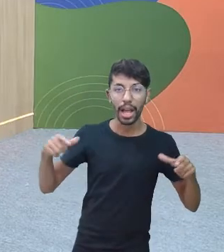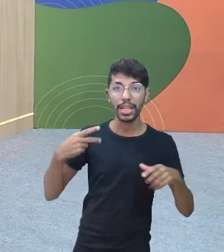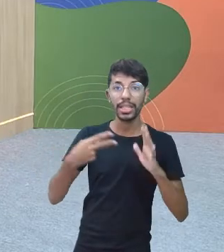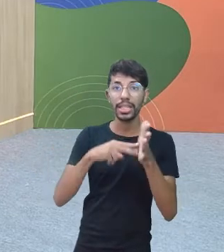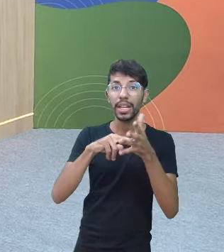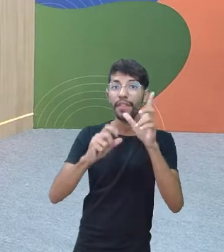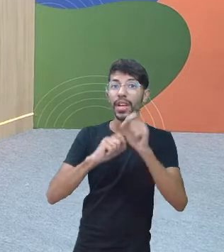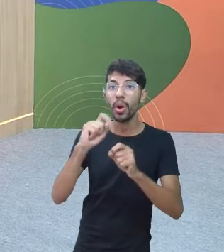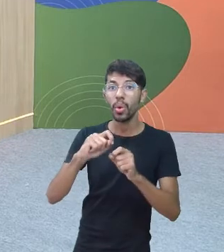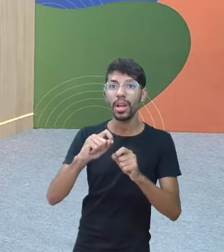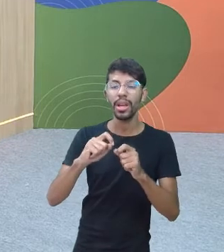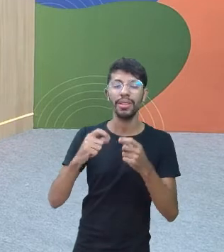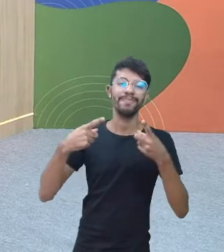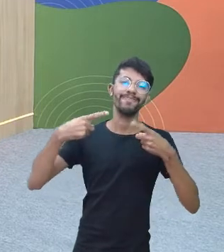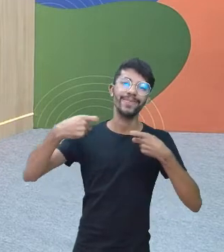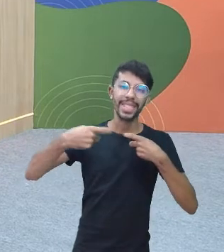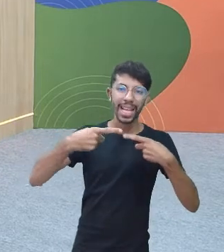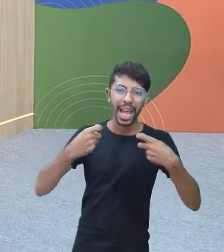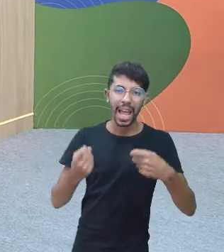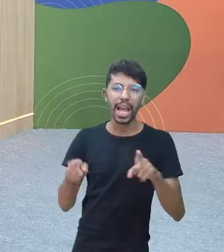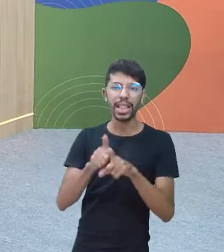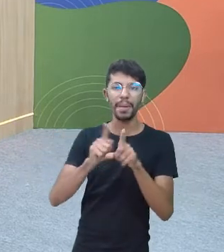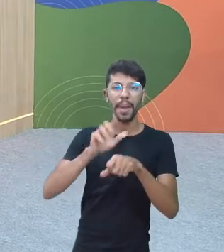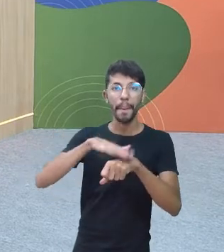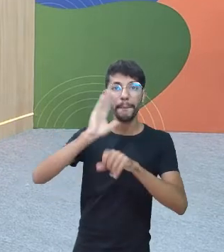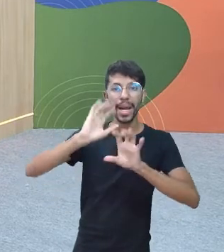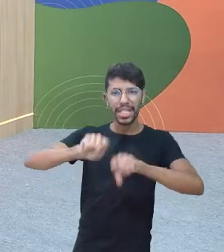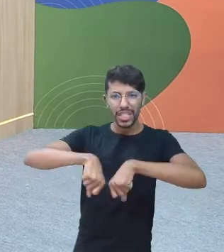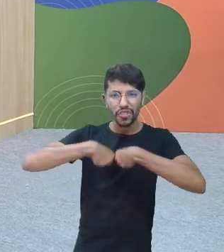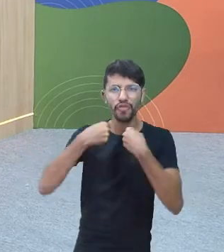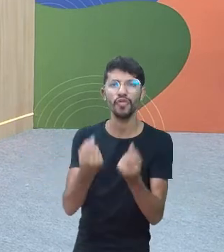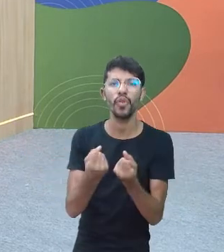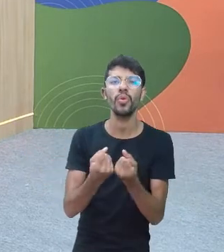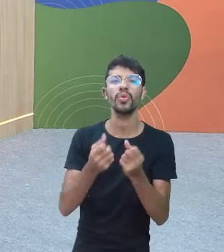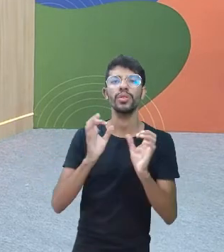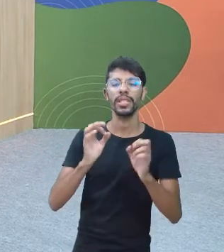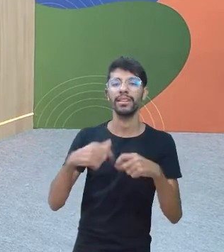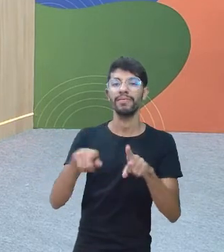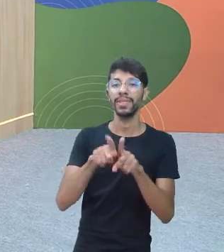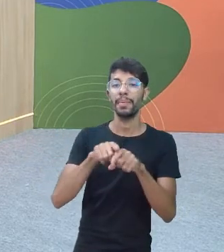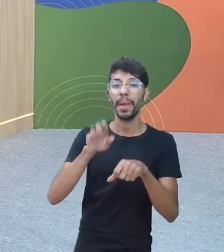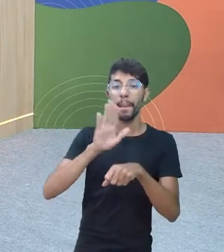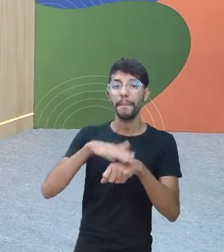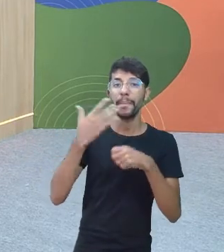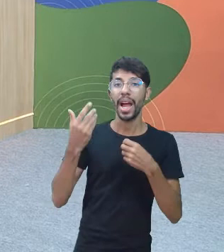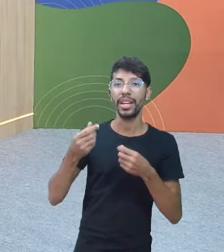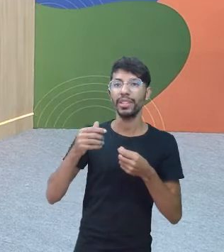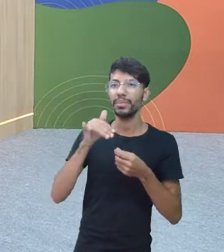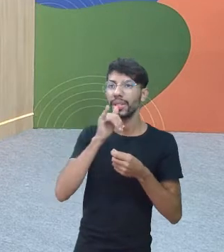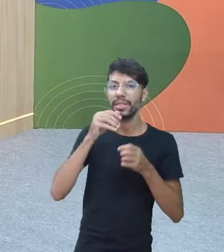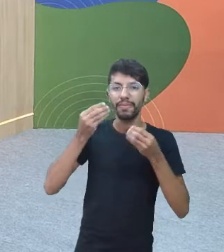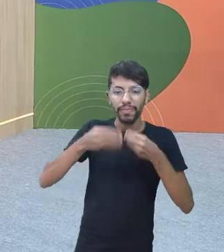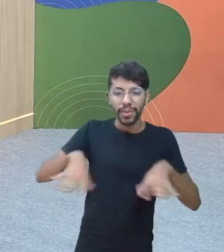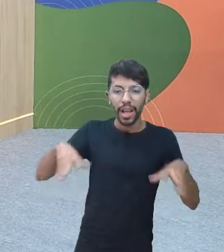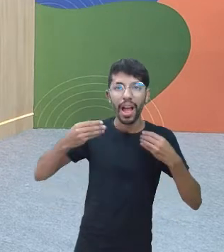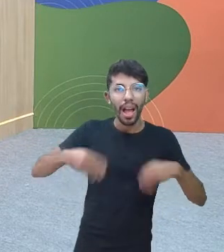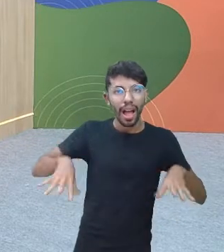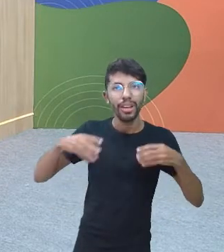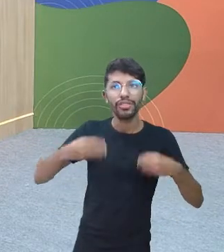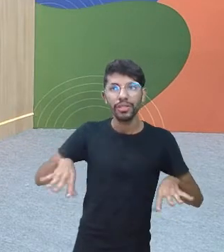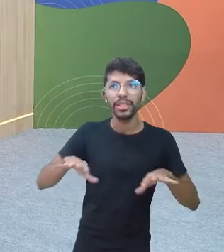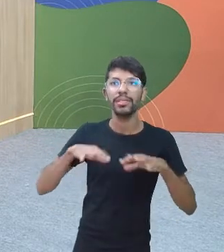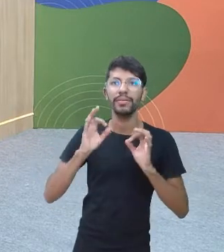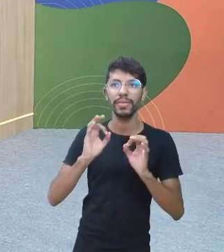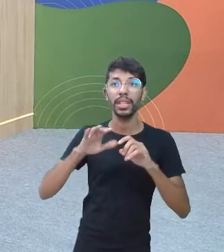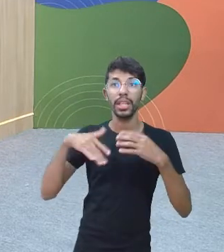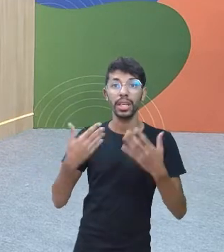certo? E isso, claro, né, mais custos para o Império Romano. Então, foi um momento em que o Império se expandiu ao